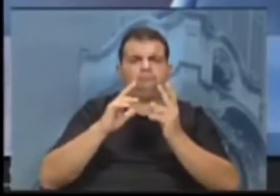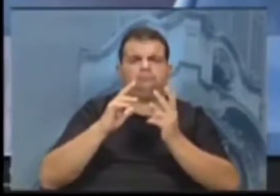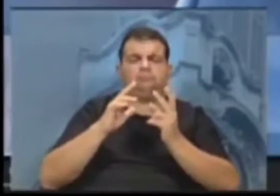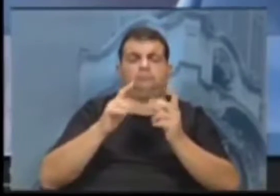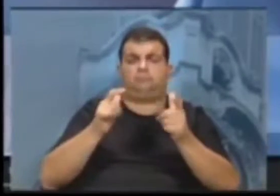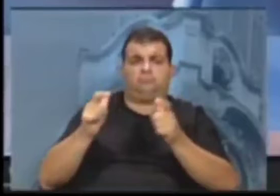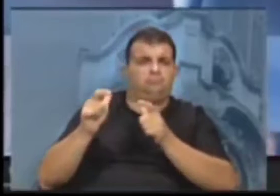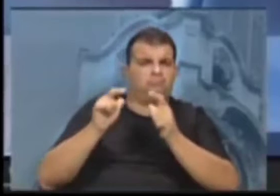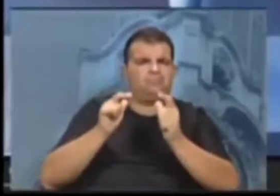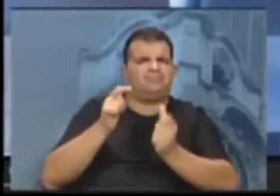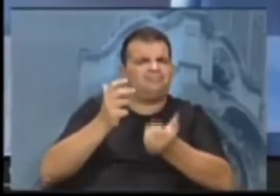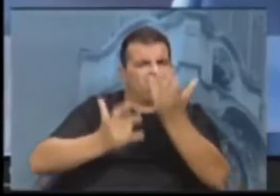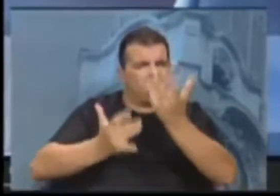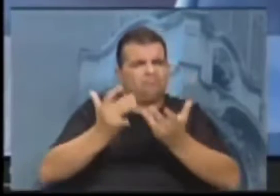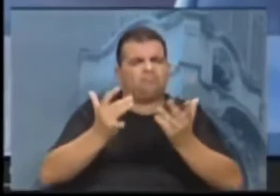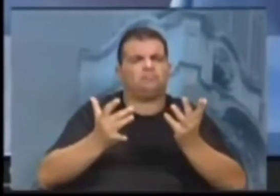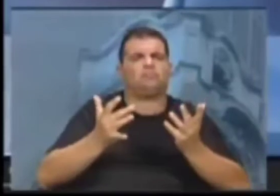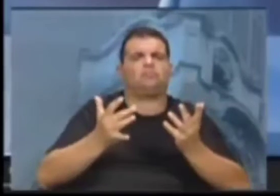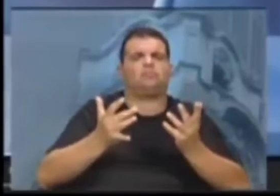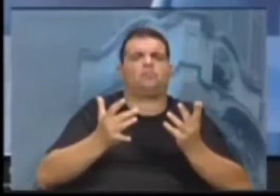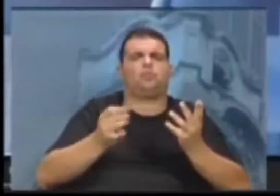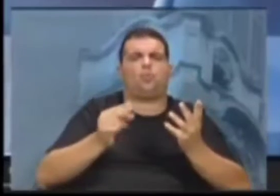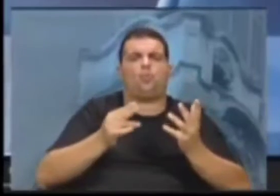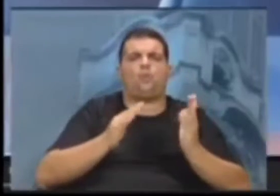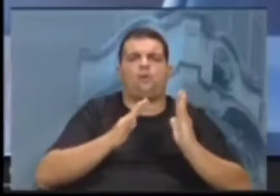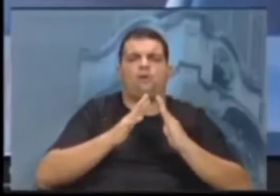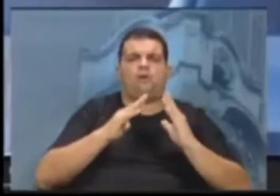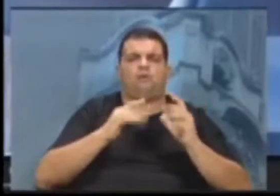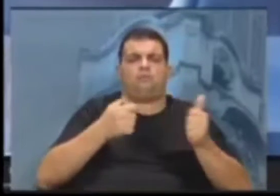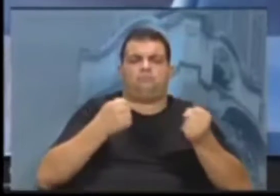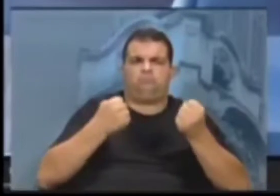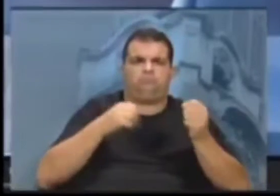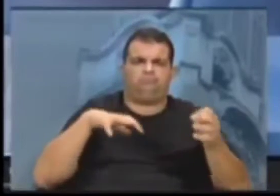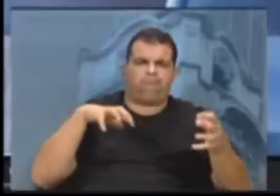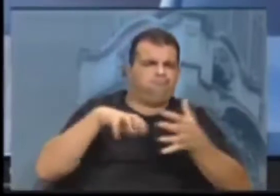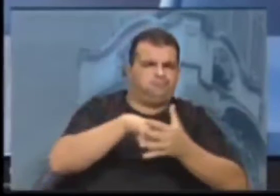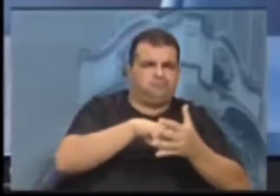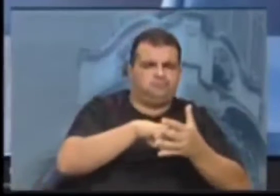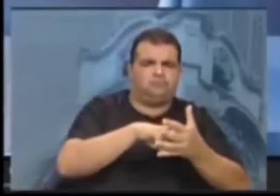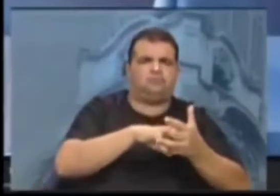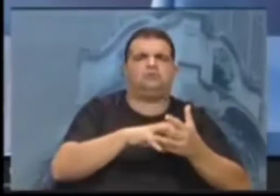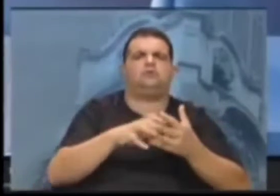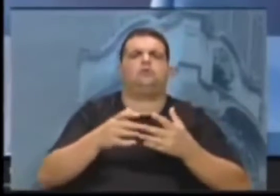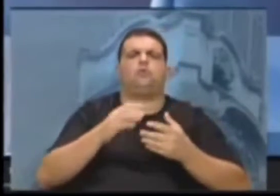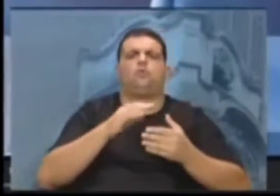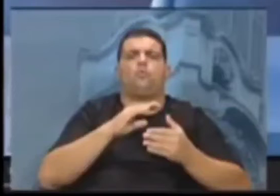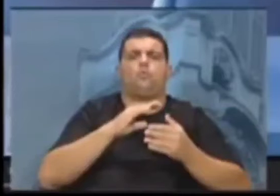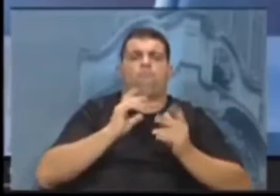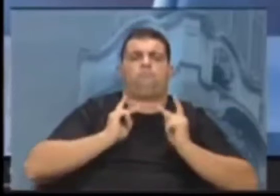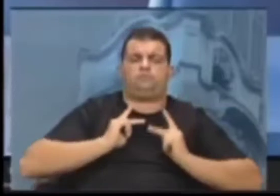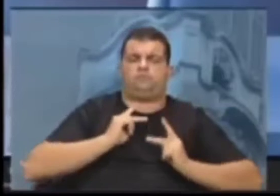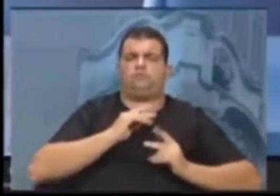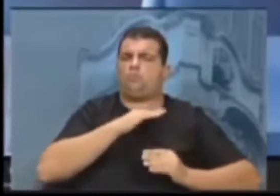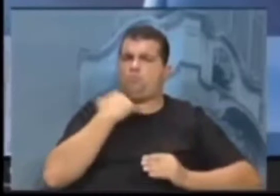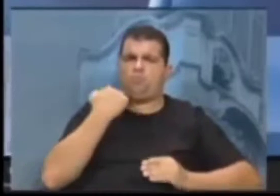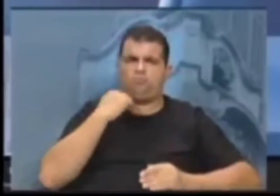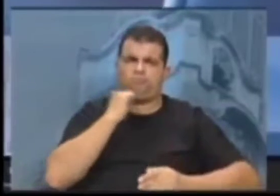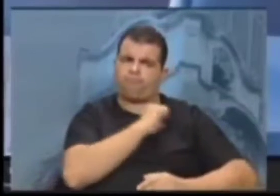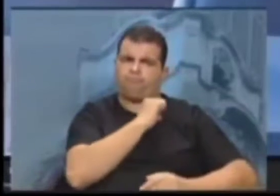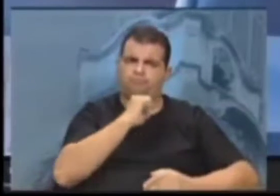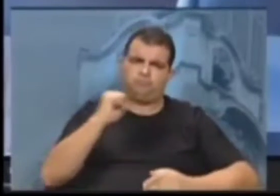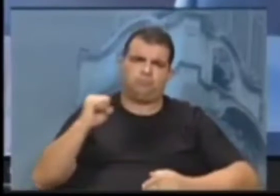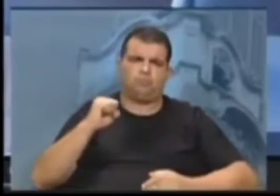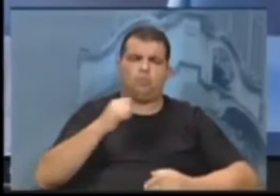incêndios, acidentes de trânsito, homicídios, feminicídios, latrocínios, eles continuam acontecendo